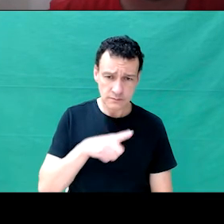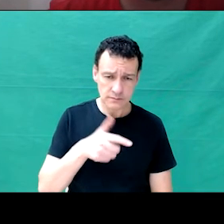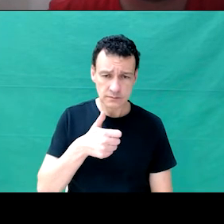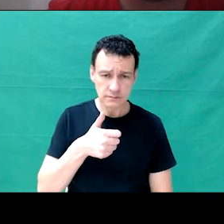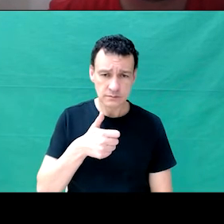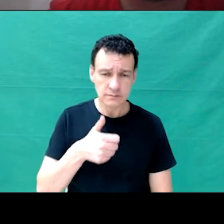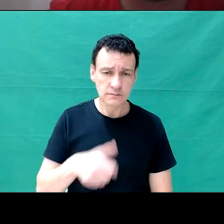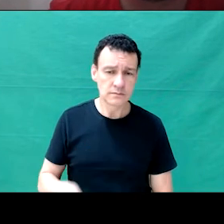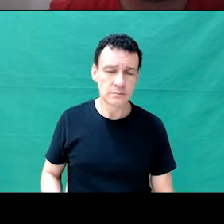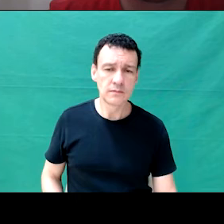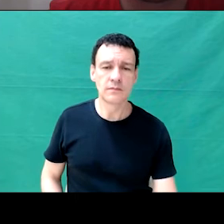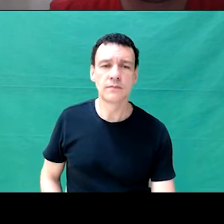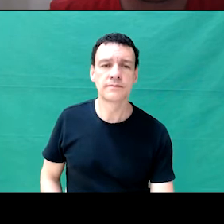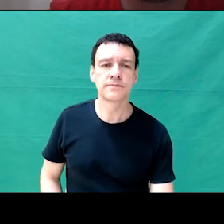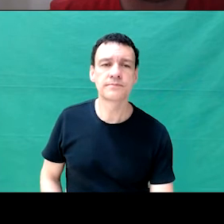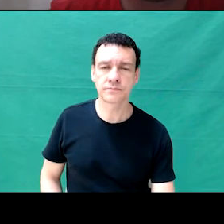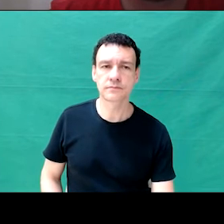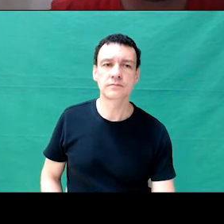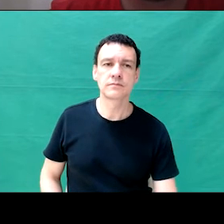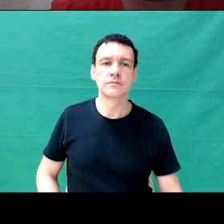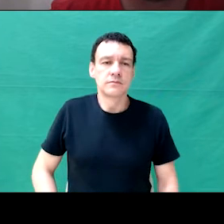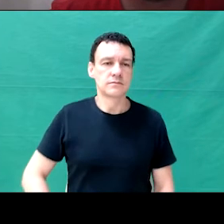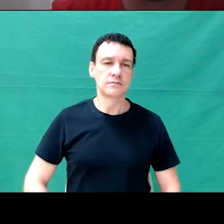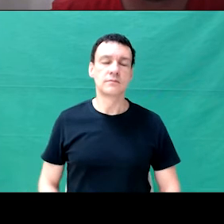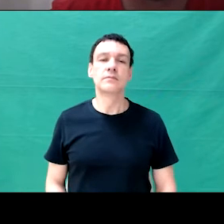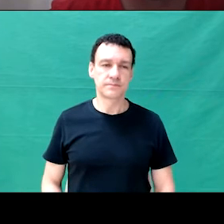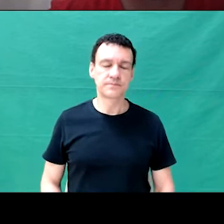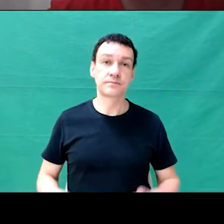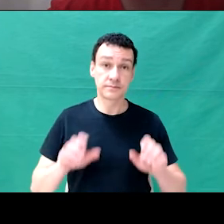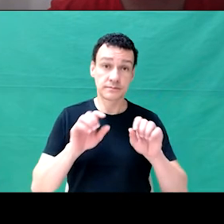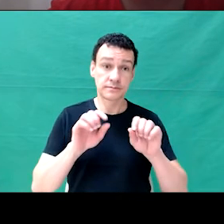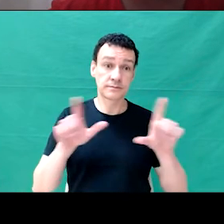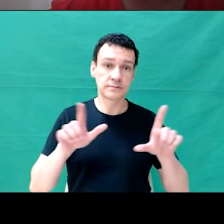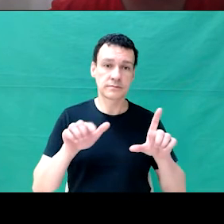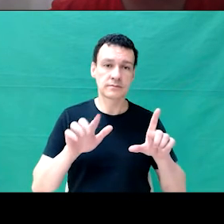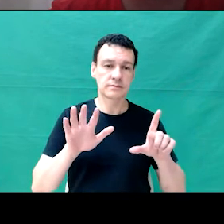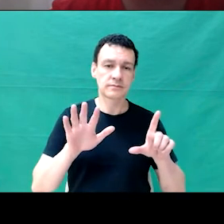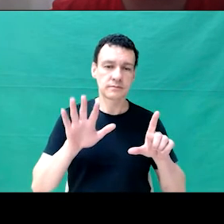Tá ok, Giovanni. Tô vendo a sua área de trabalho, sim.